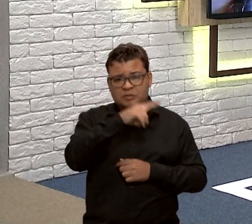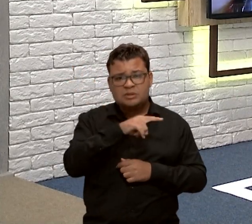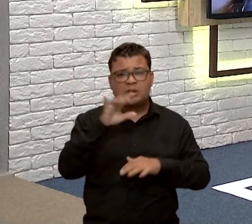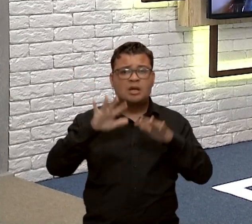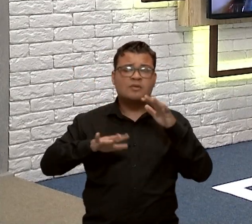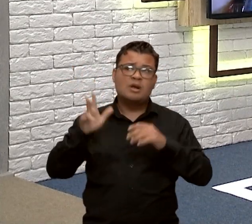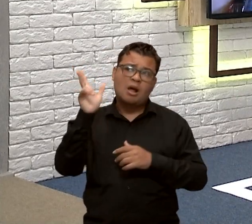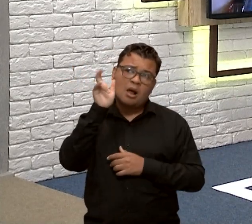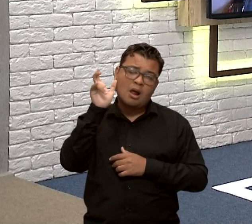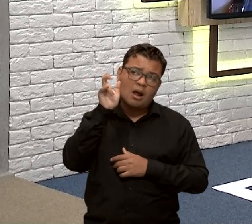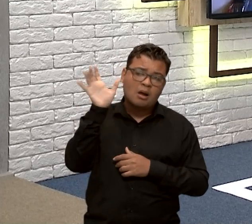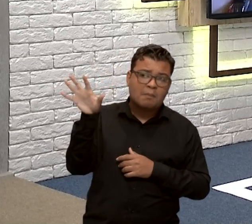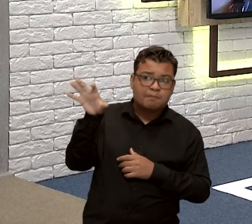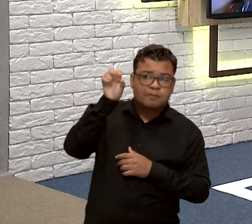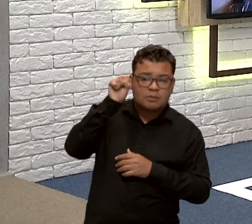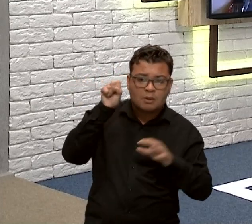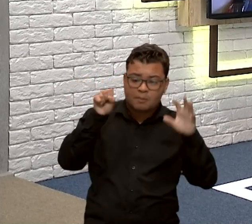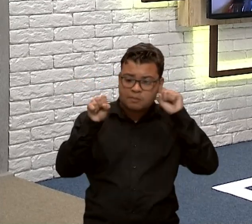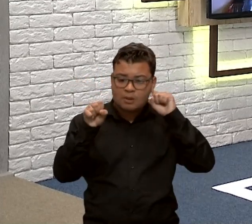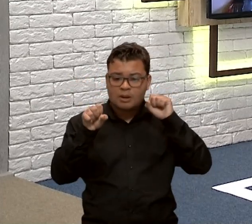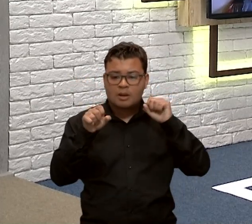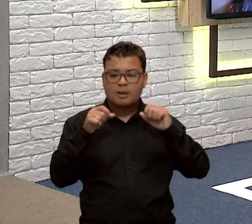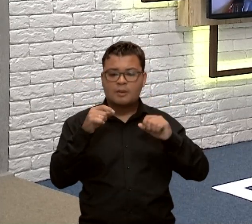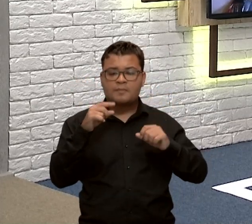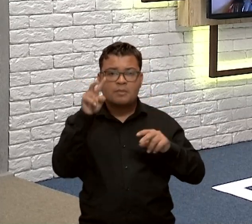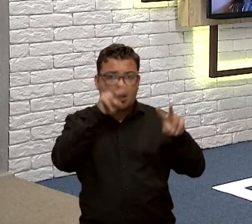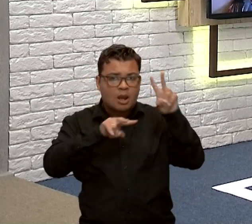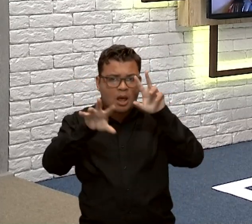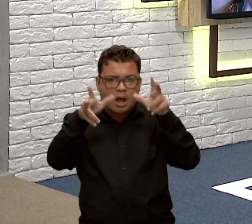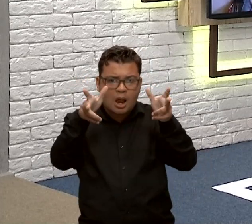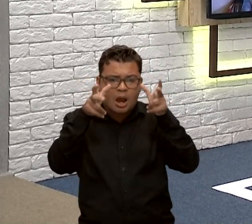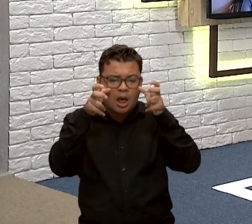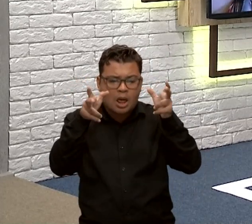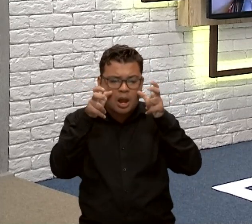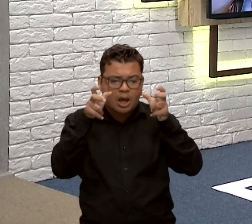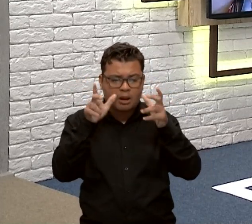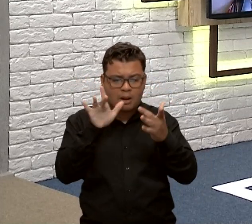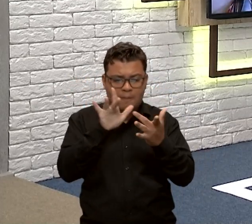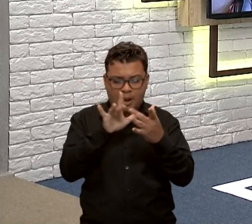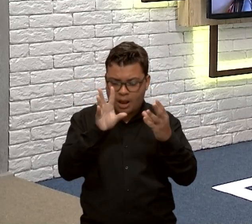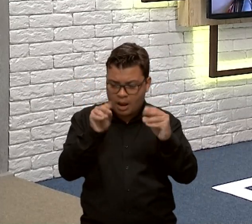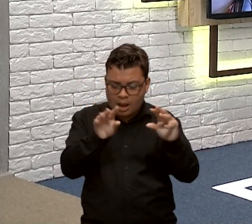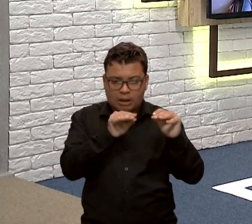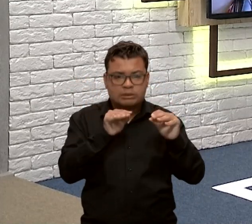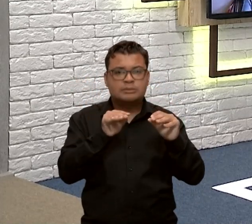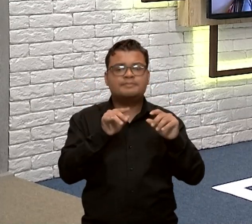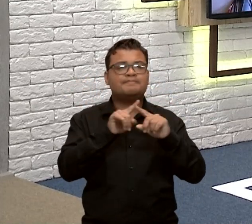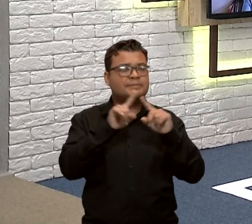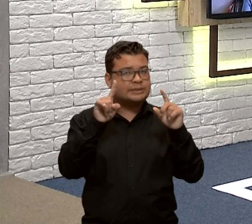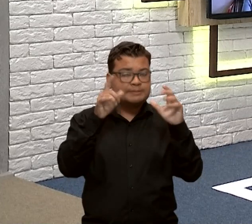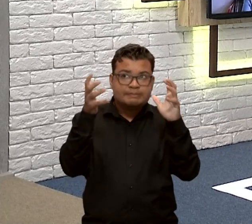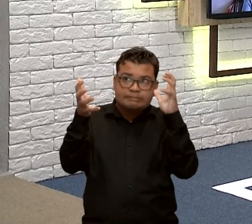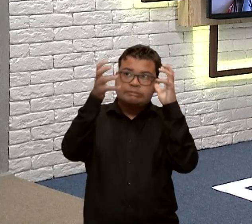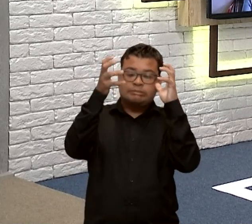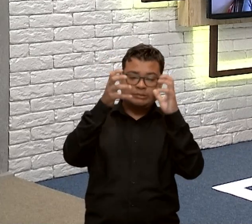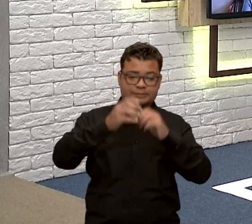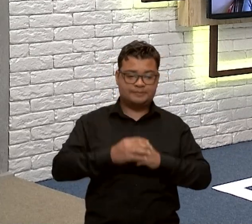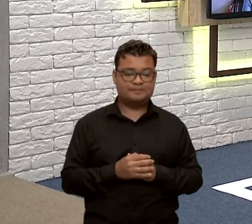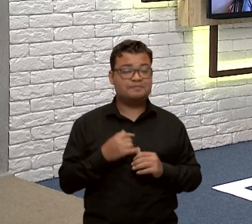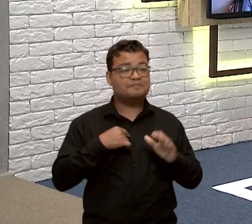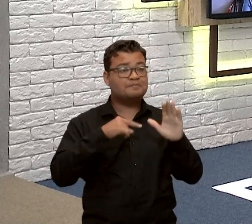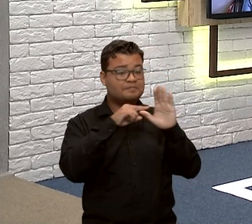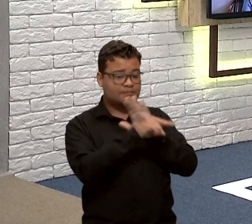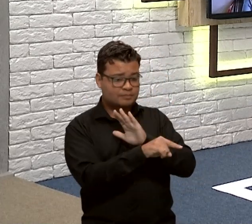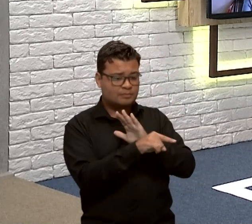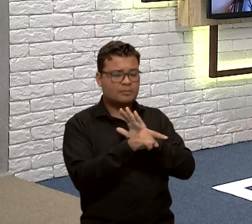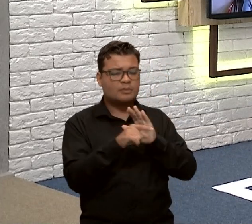auditivos, visuais, táteis. Ana, então, a gente tem... fazer uma pergunta mais específica do nosso tema de hoje, né? Em relação à questão